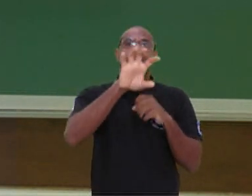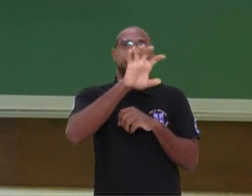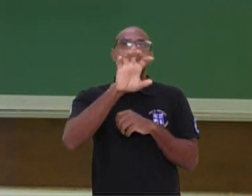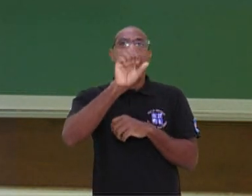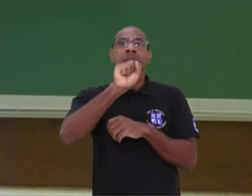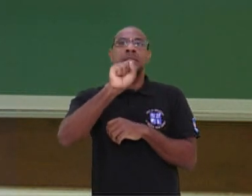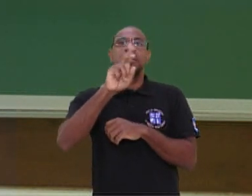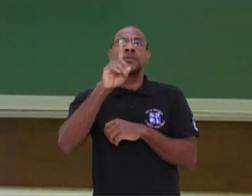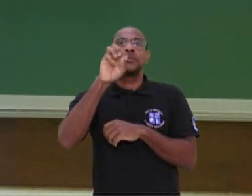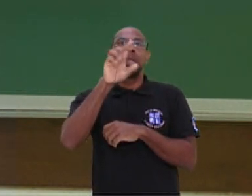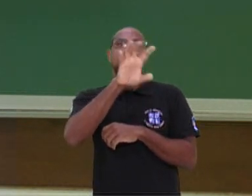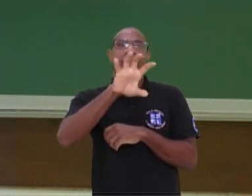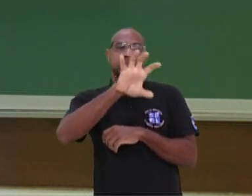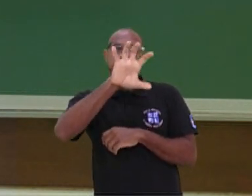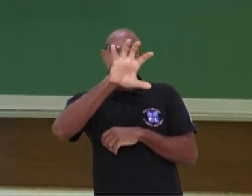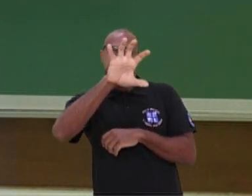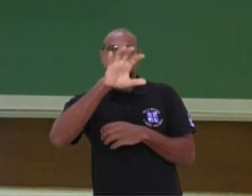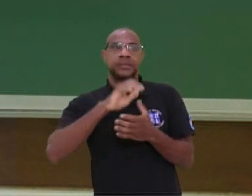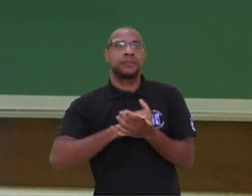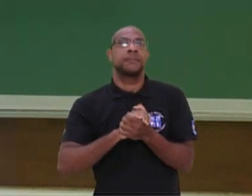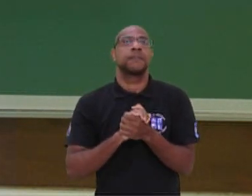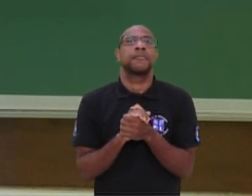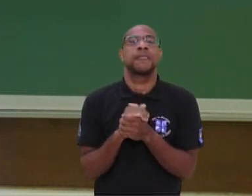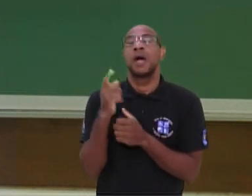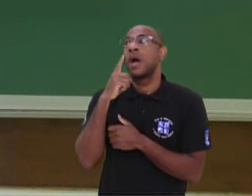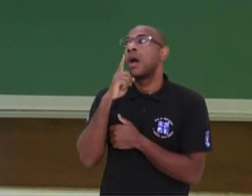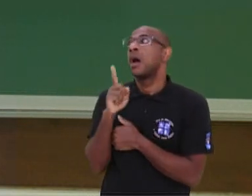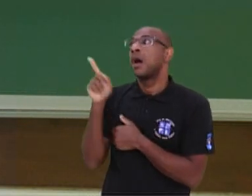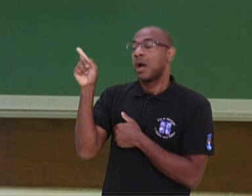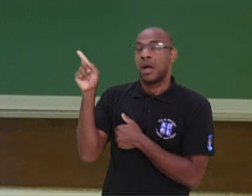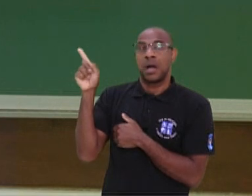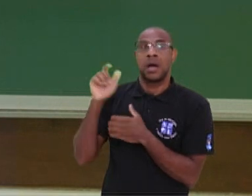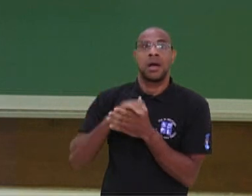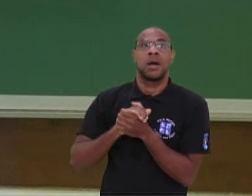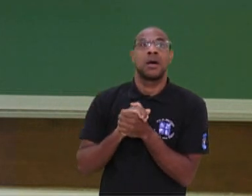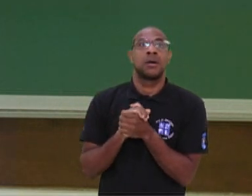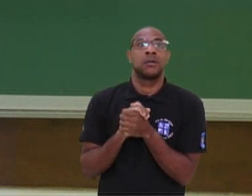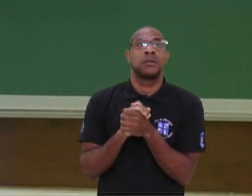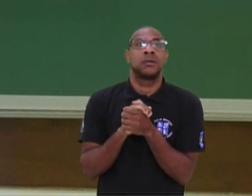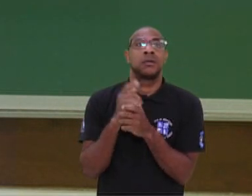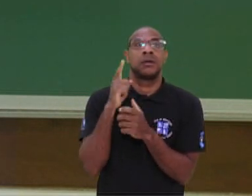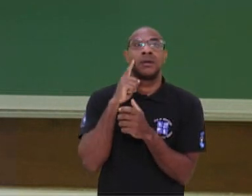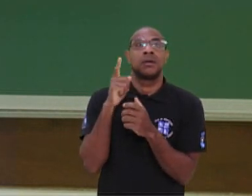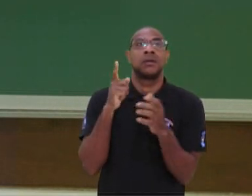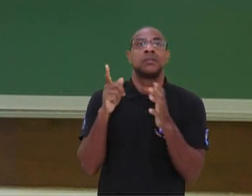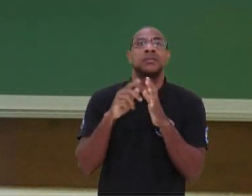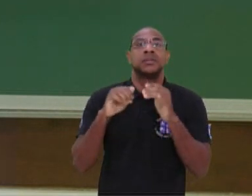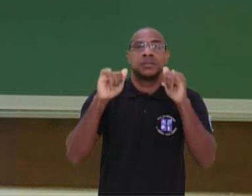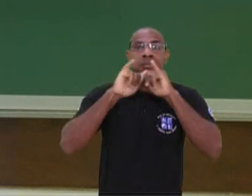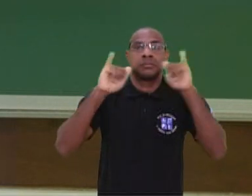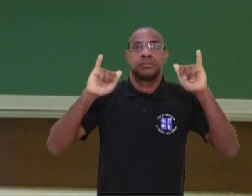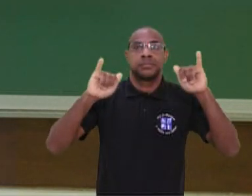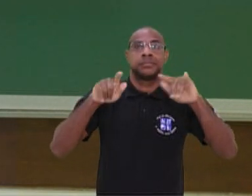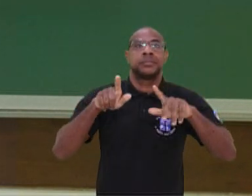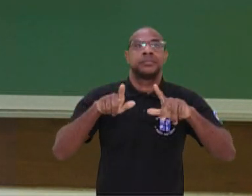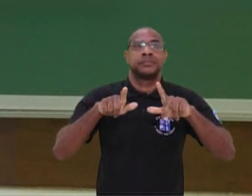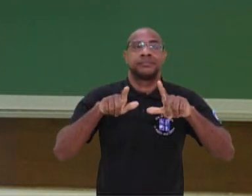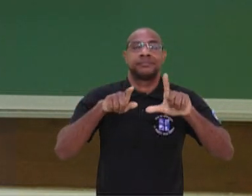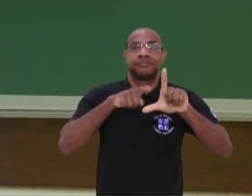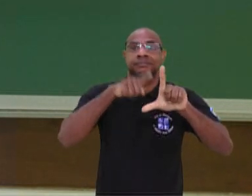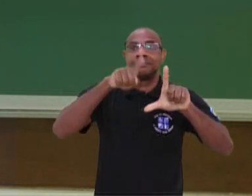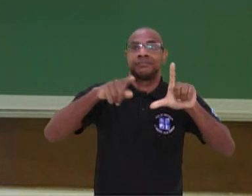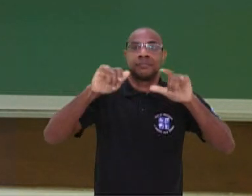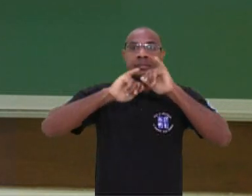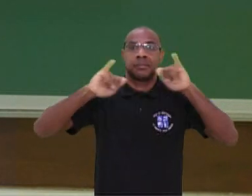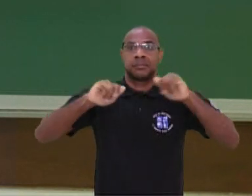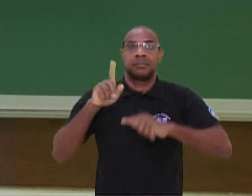Gente, esse é um recorte que nós vamos agora começar a se debruçar, é o nível intermediário do infográfico, né? Observem à esquerda